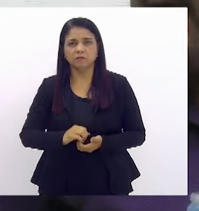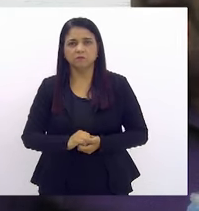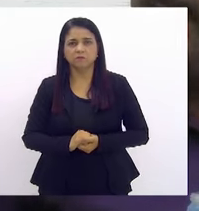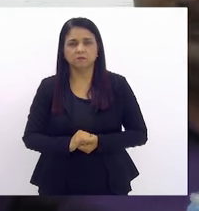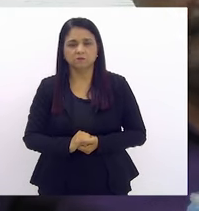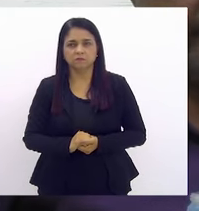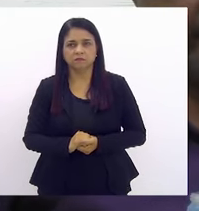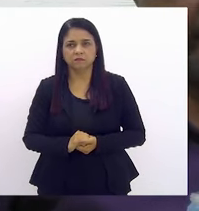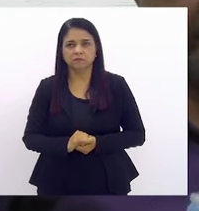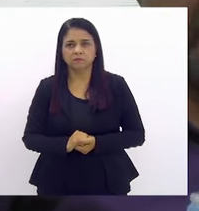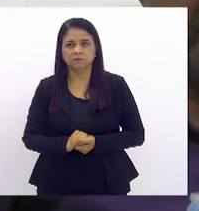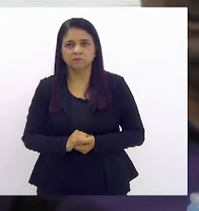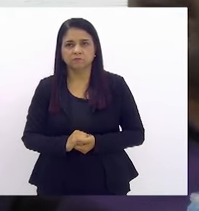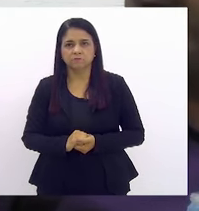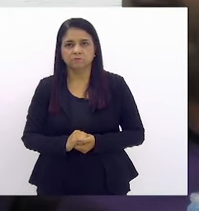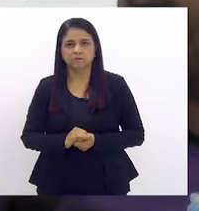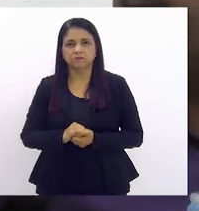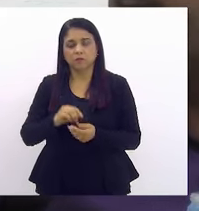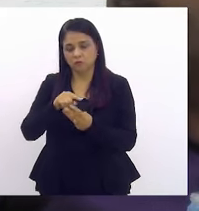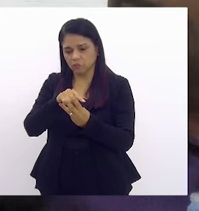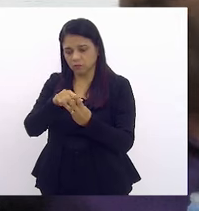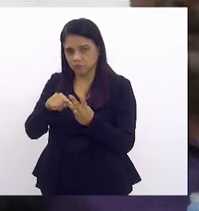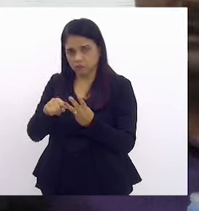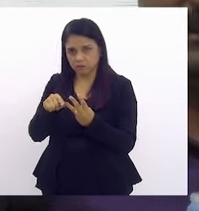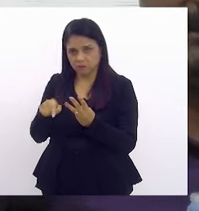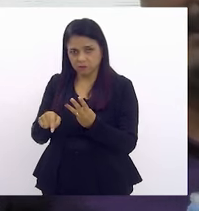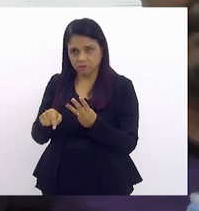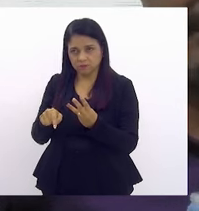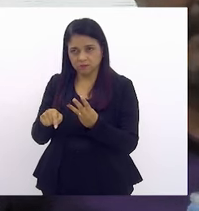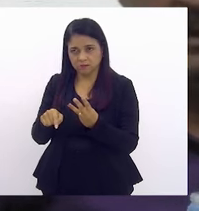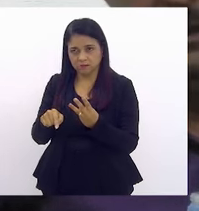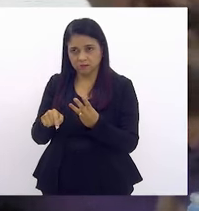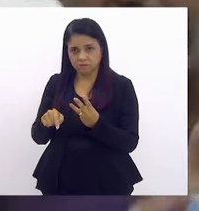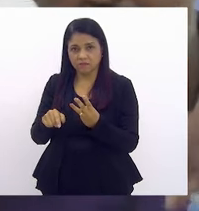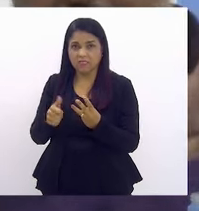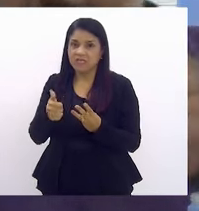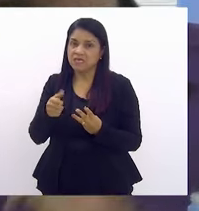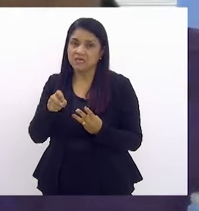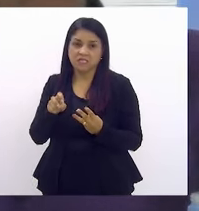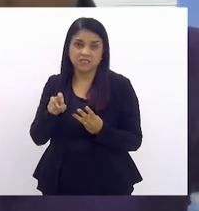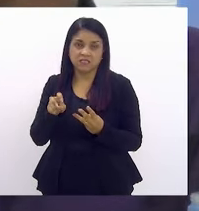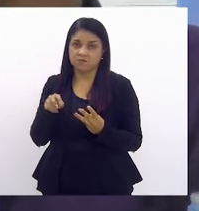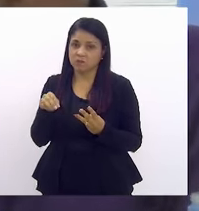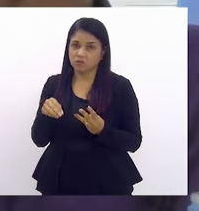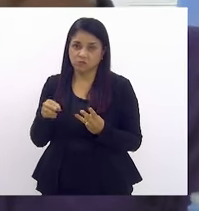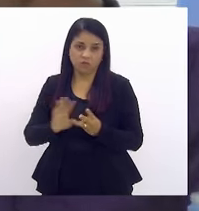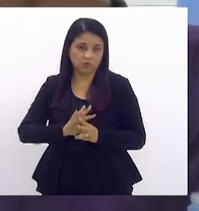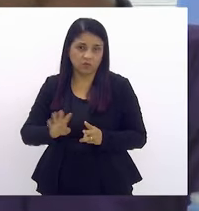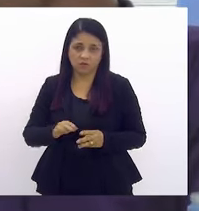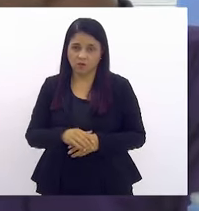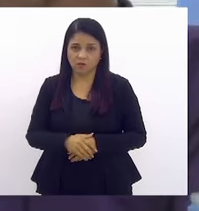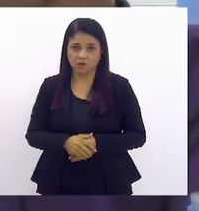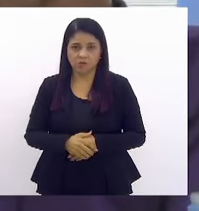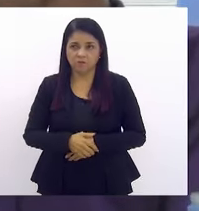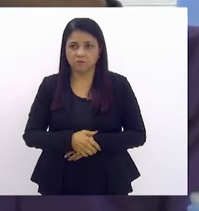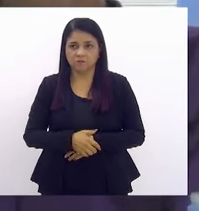Então, vamos os três aqui depois, porque a gente tem 15 minutos. Então...